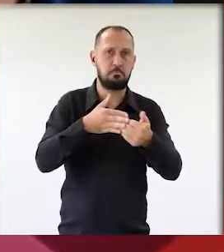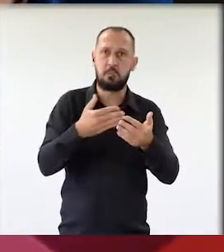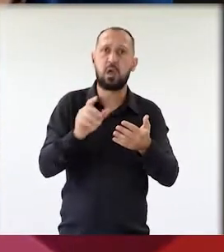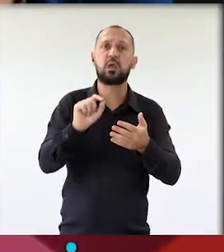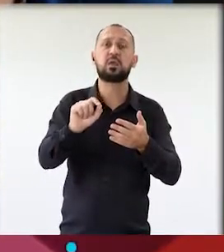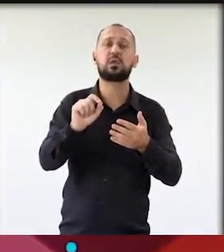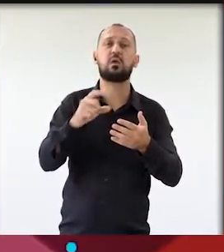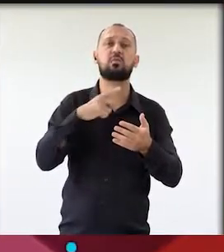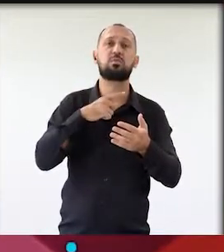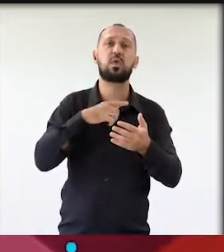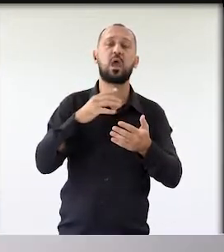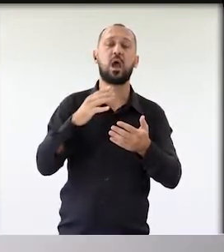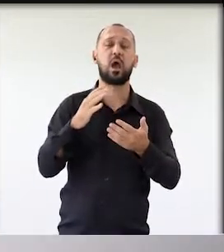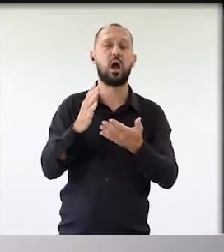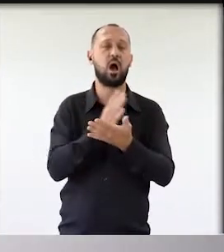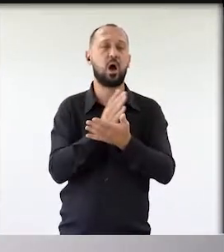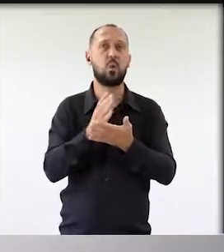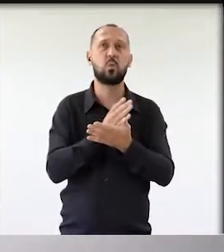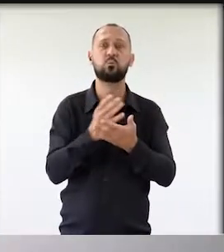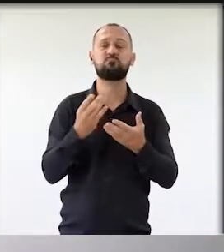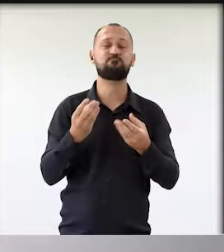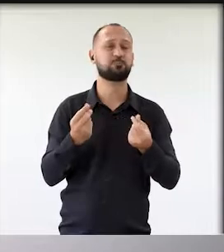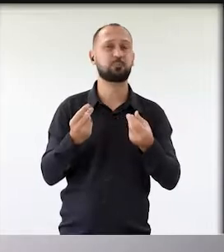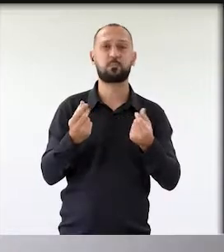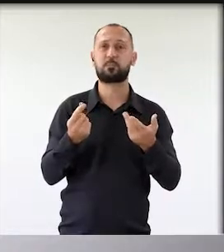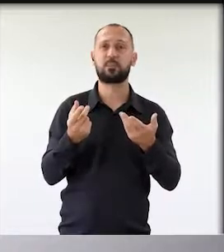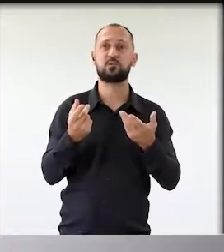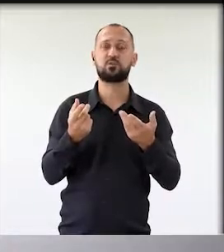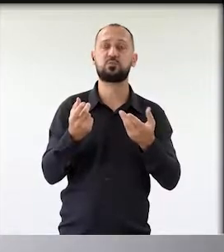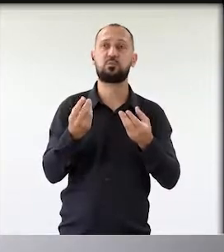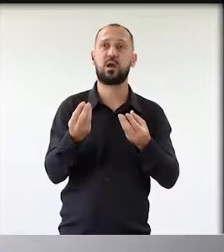de atividade que gere algum tipo de